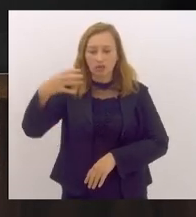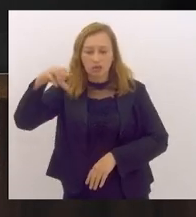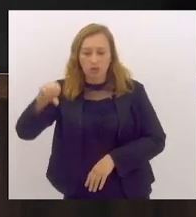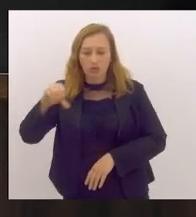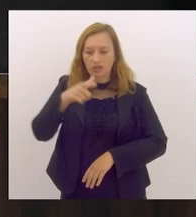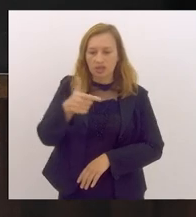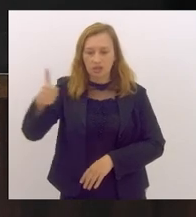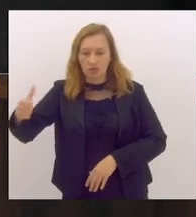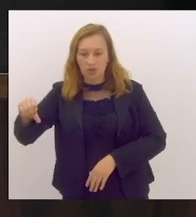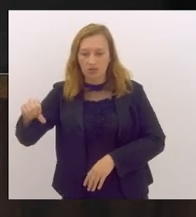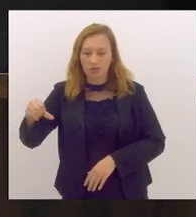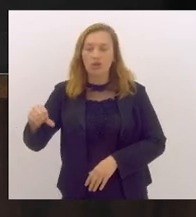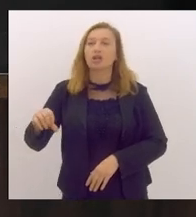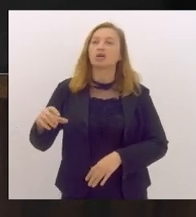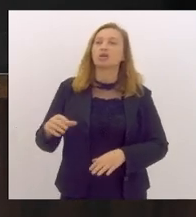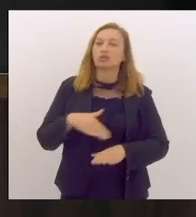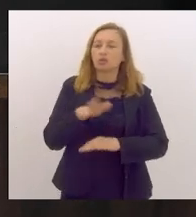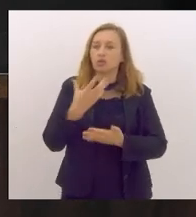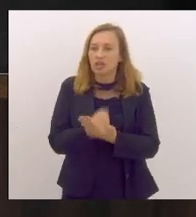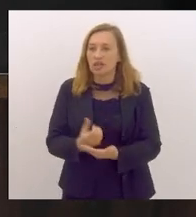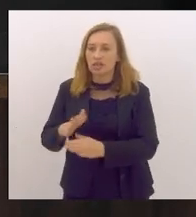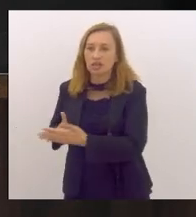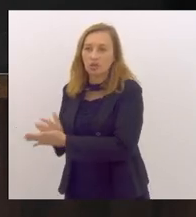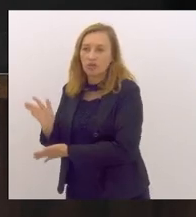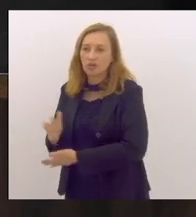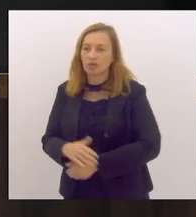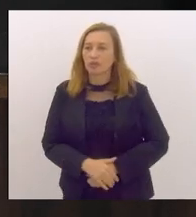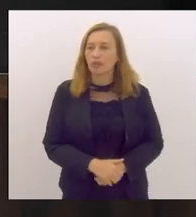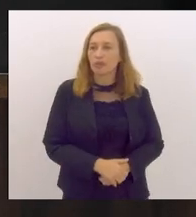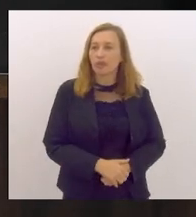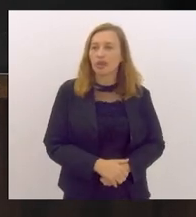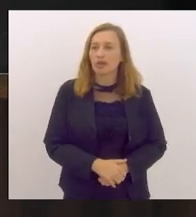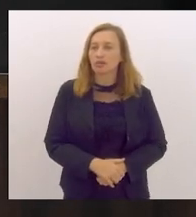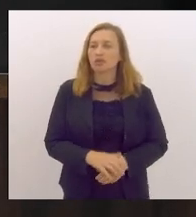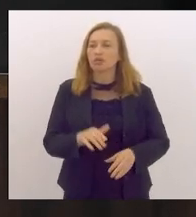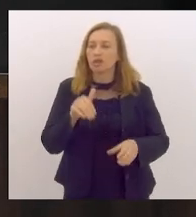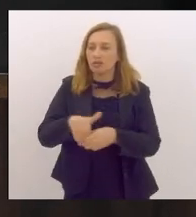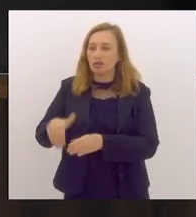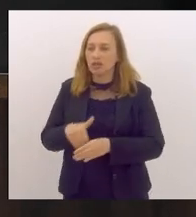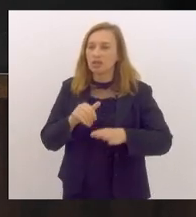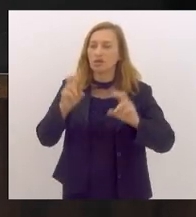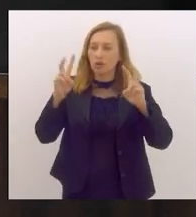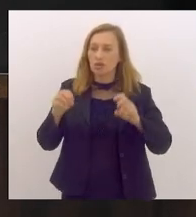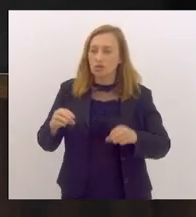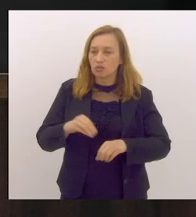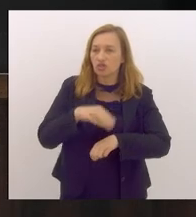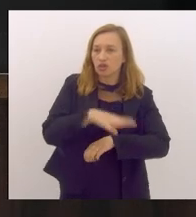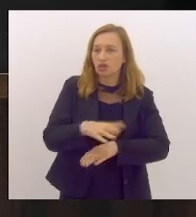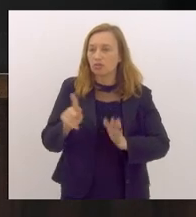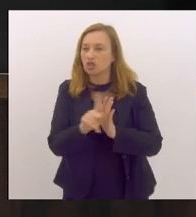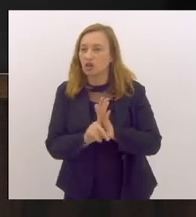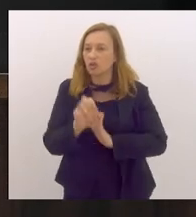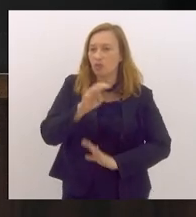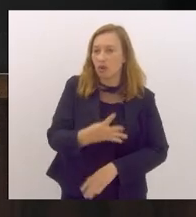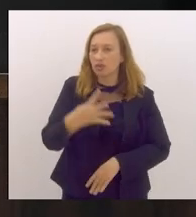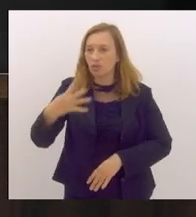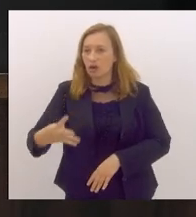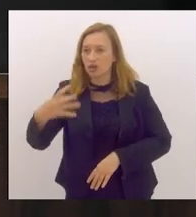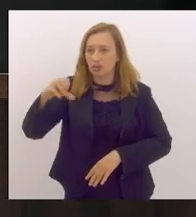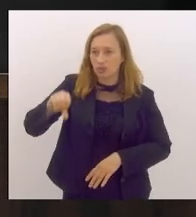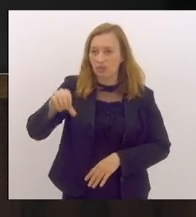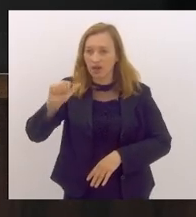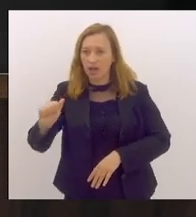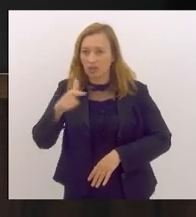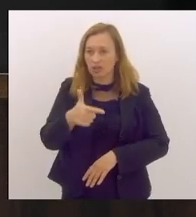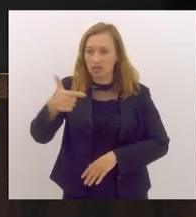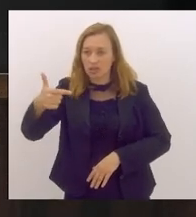449-A de 19. Senhores que aprovam, permaneçam como estão, aprovado. Em votação, matéria destacada do projeto de lei 449-A